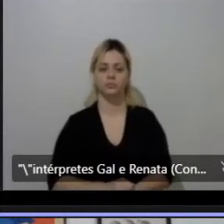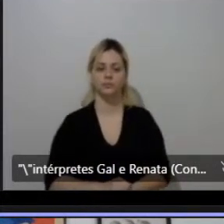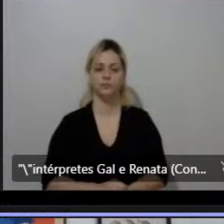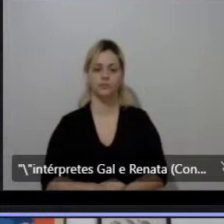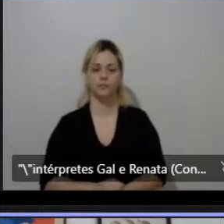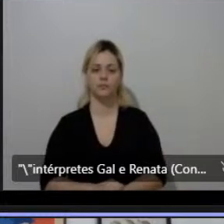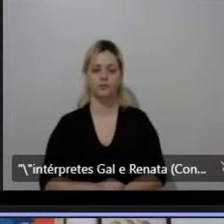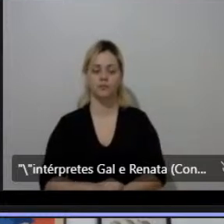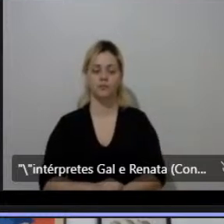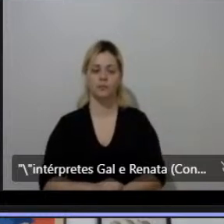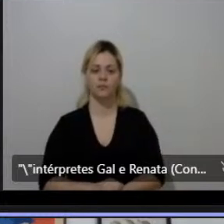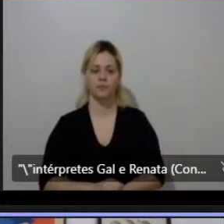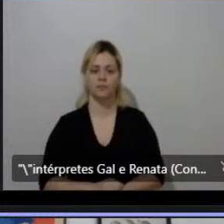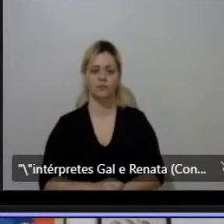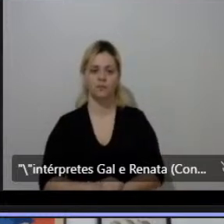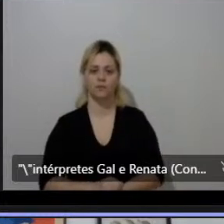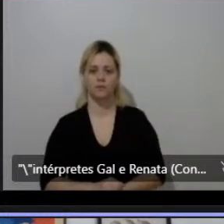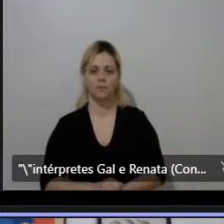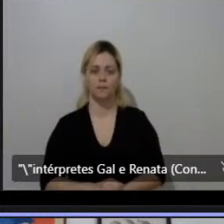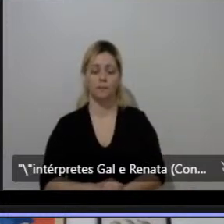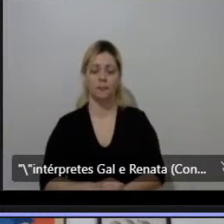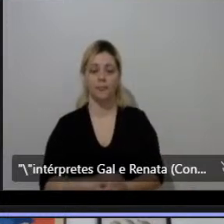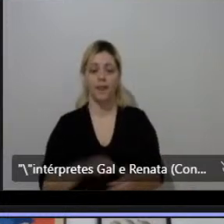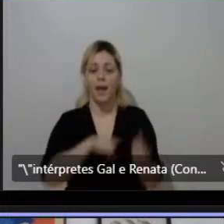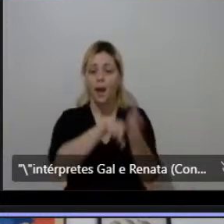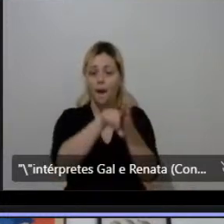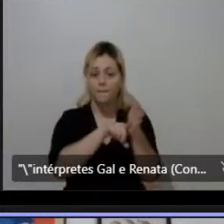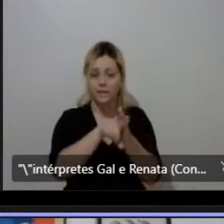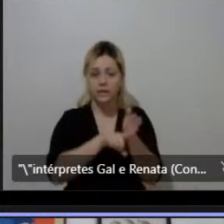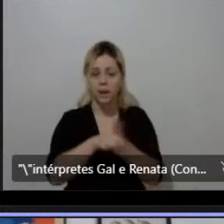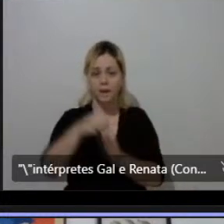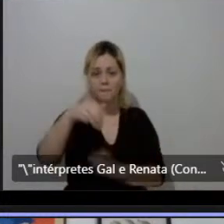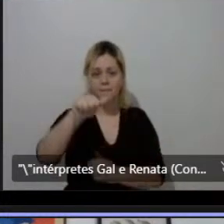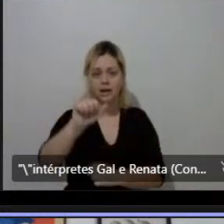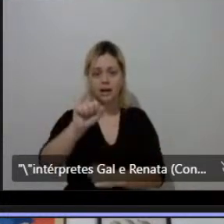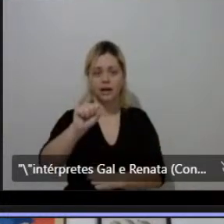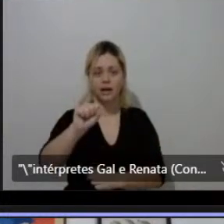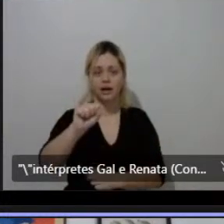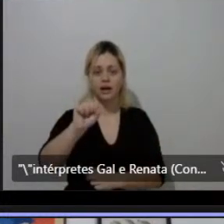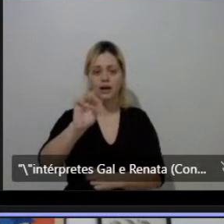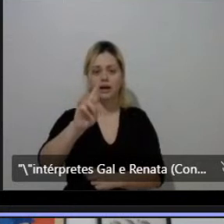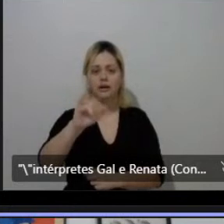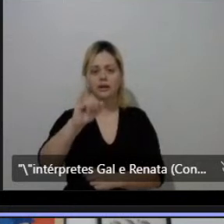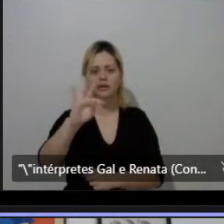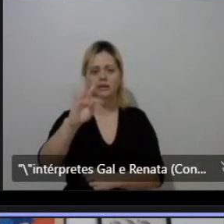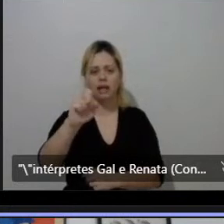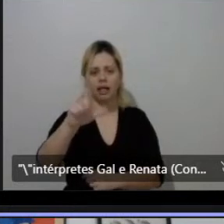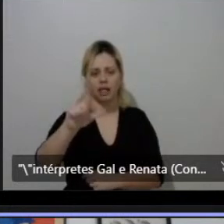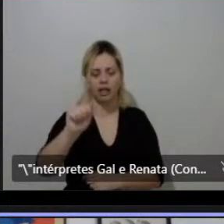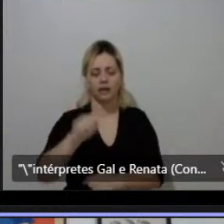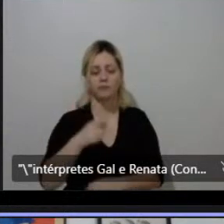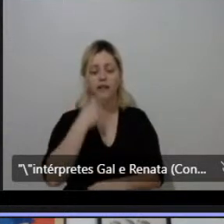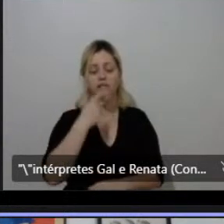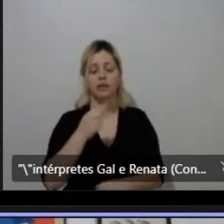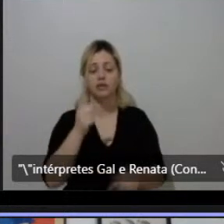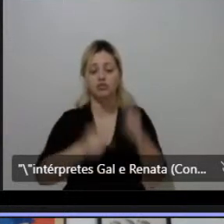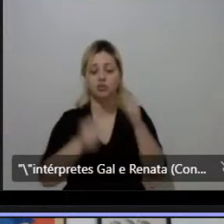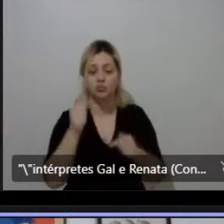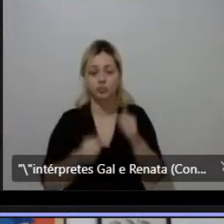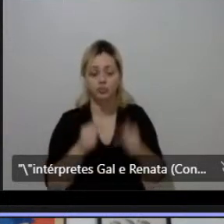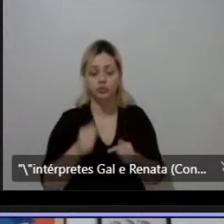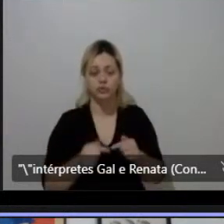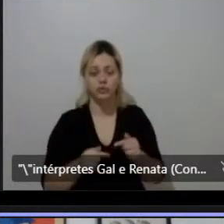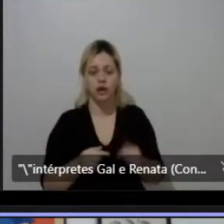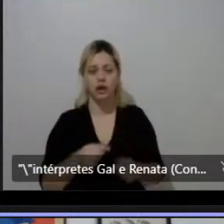a Maristela Svampa, né, que é essa pesquisadora aí, argentina, ela vai discutir o seguinte, olha, ela está fazendo uma leitura, né,